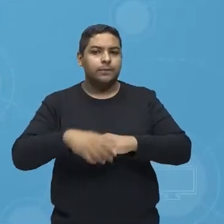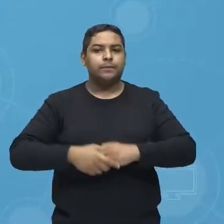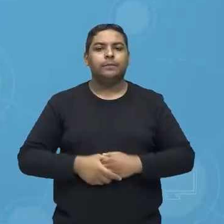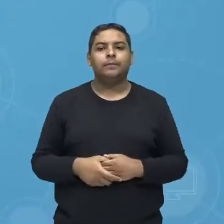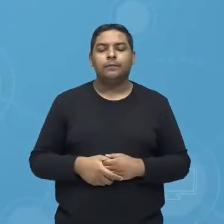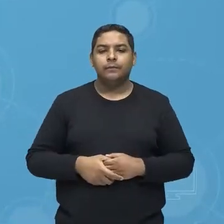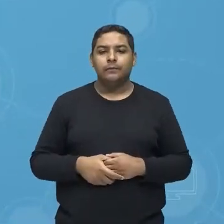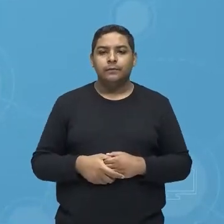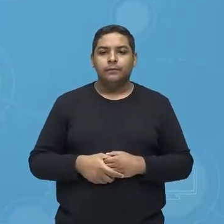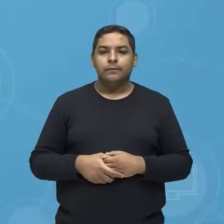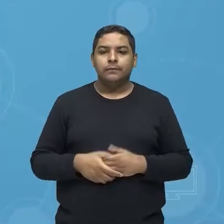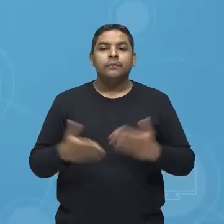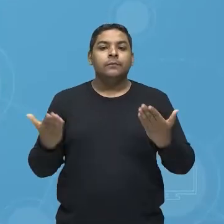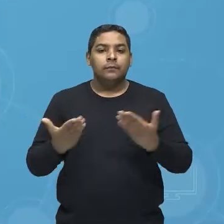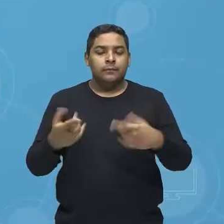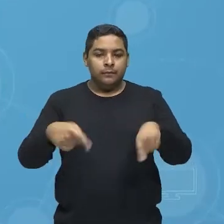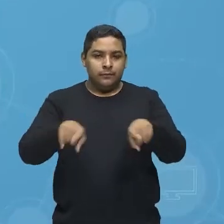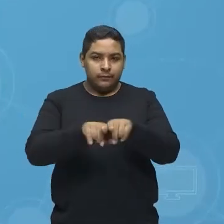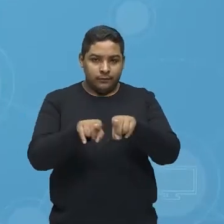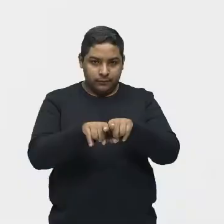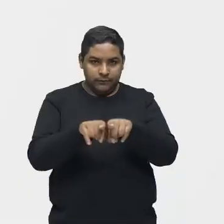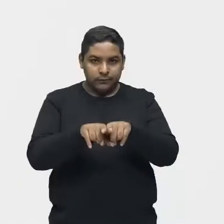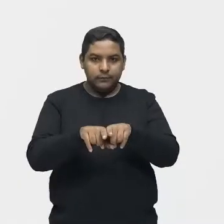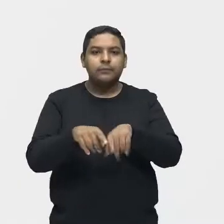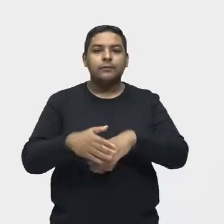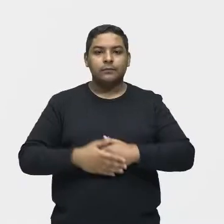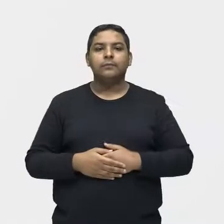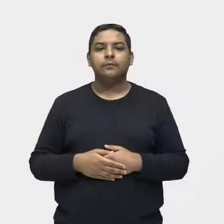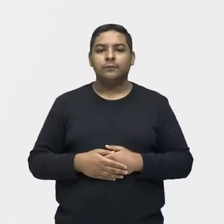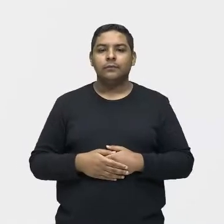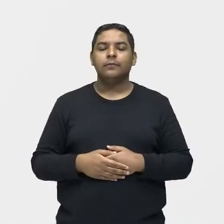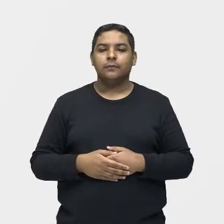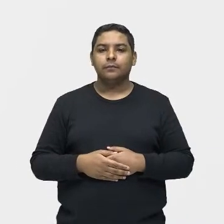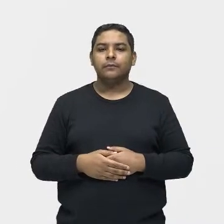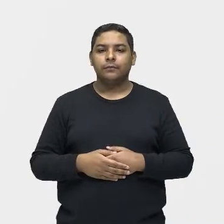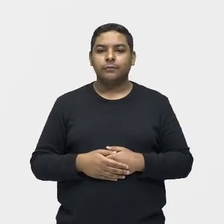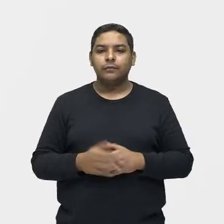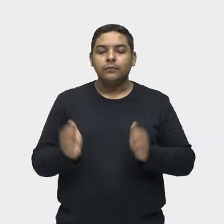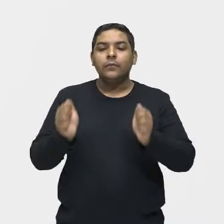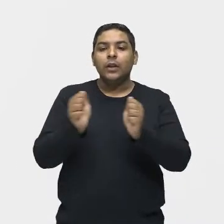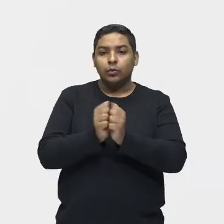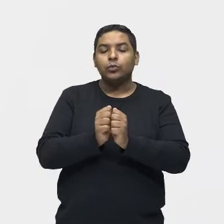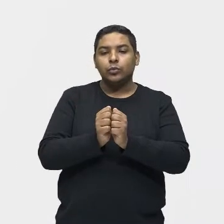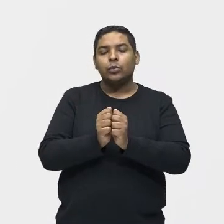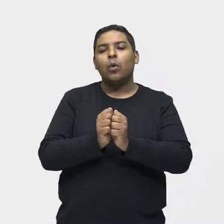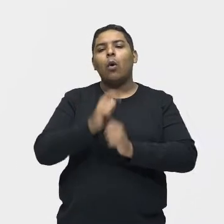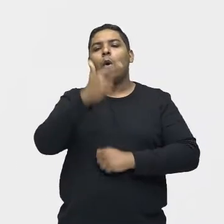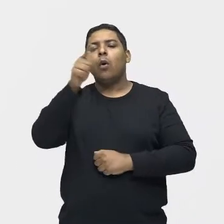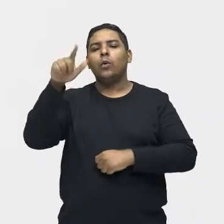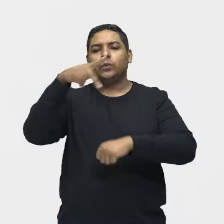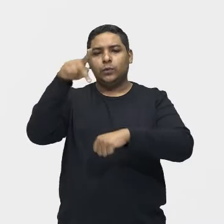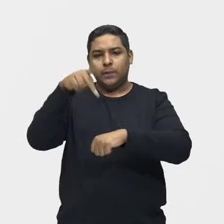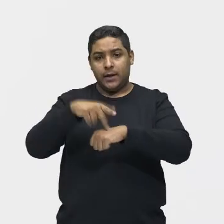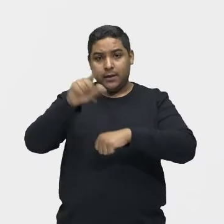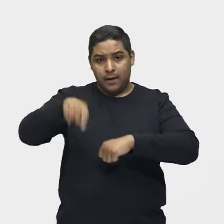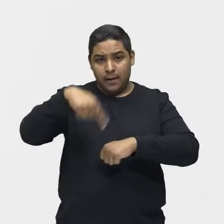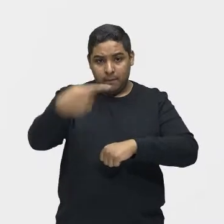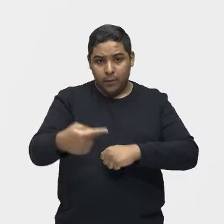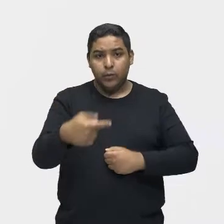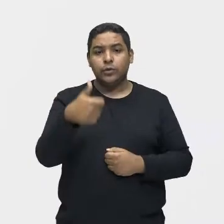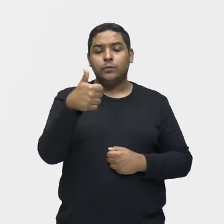América. Agora, também essa presença da economia norte-americana em outros países, a gente observa que após